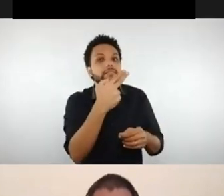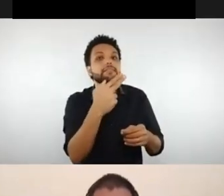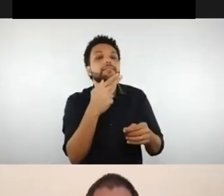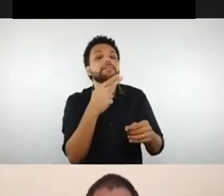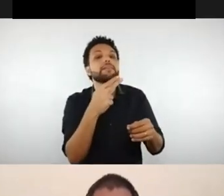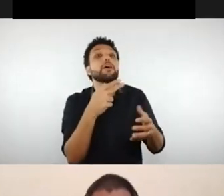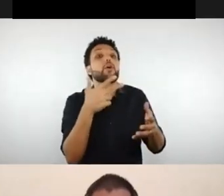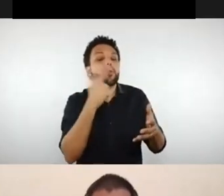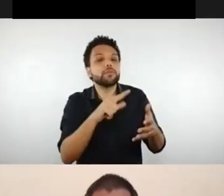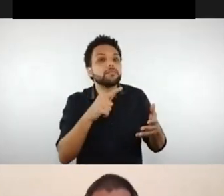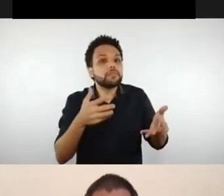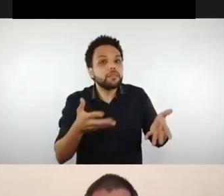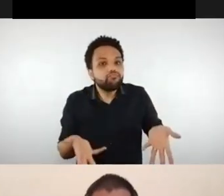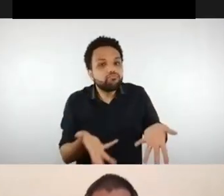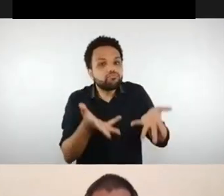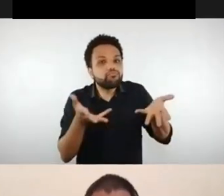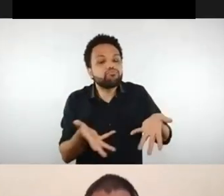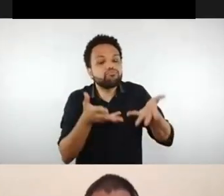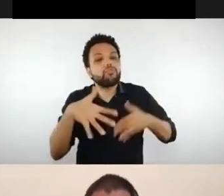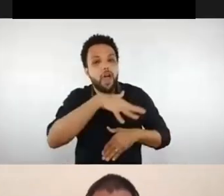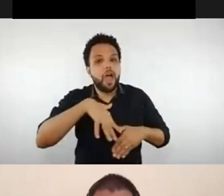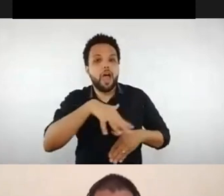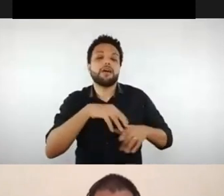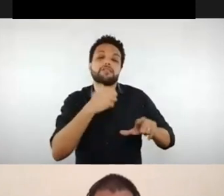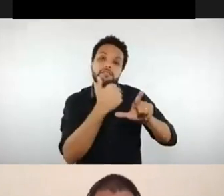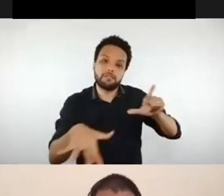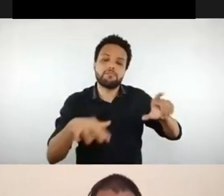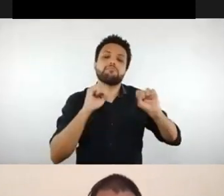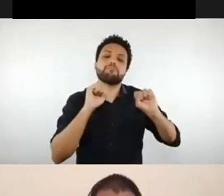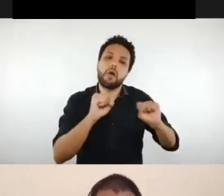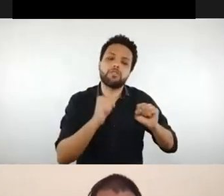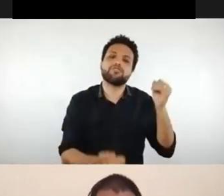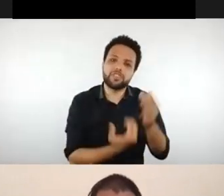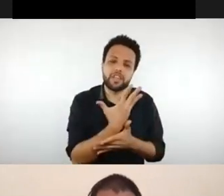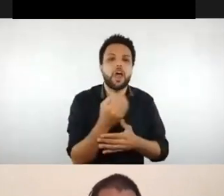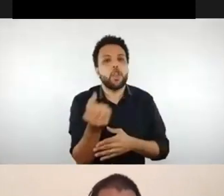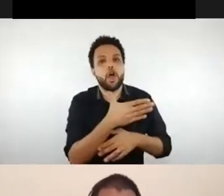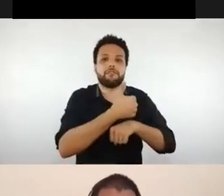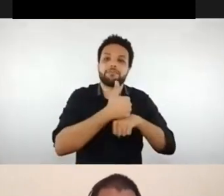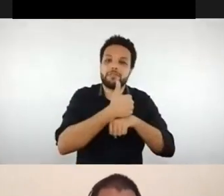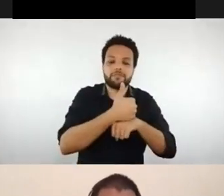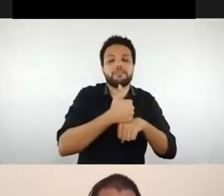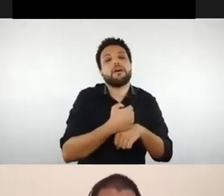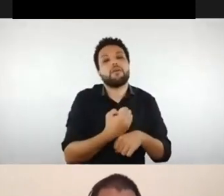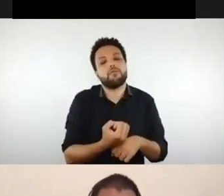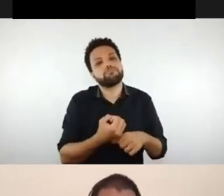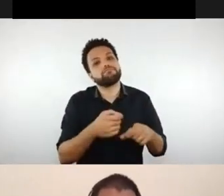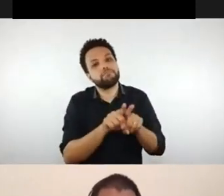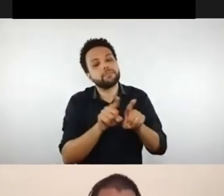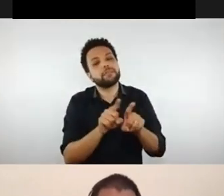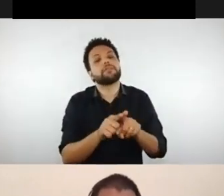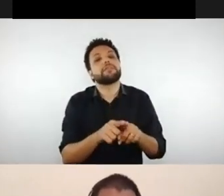grande, né, para movimentar o setor, né? Aí sim pode ser serviços de produção para criar, né, as grandes produções, ou mesmo